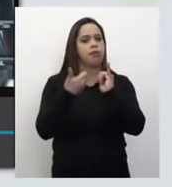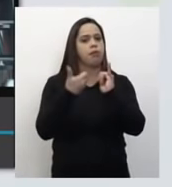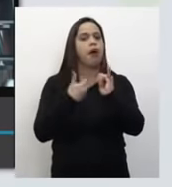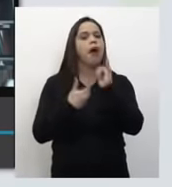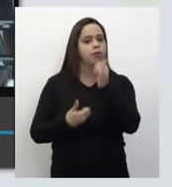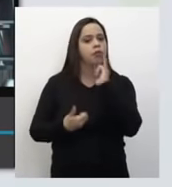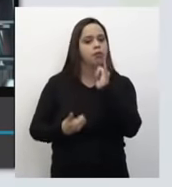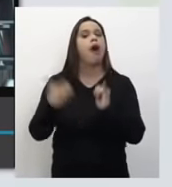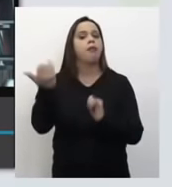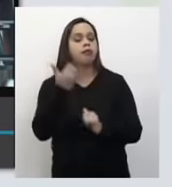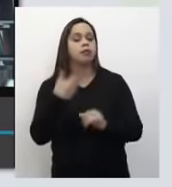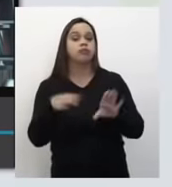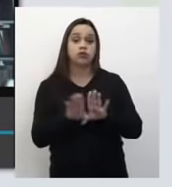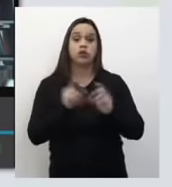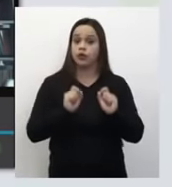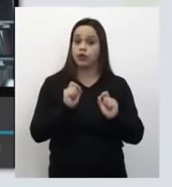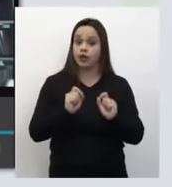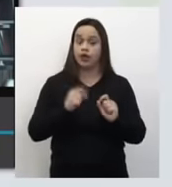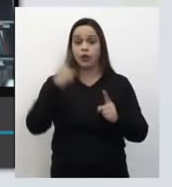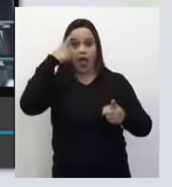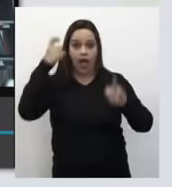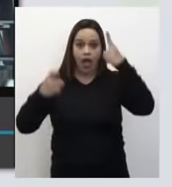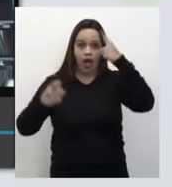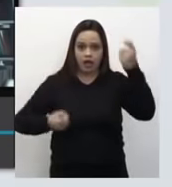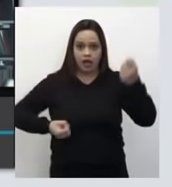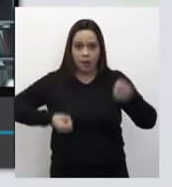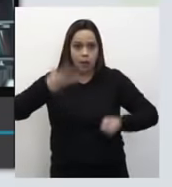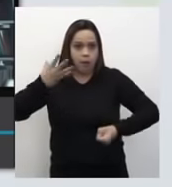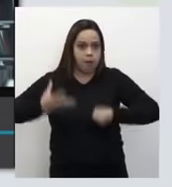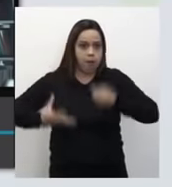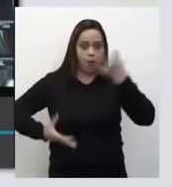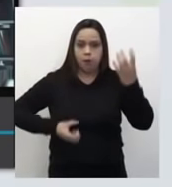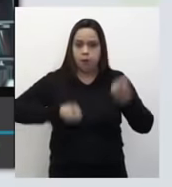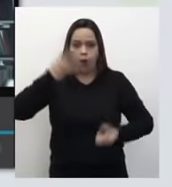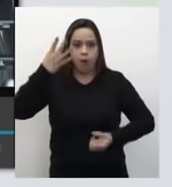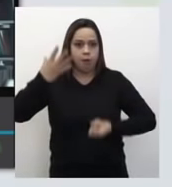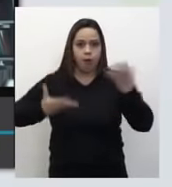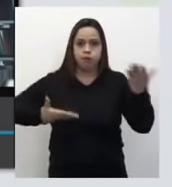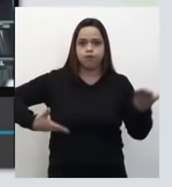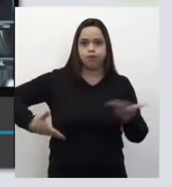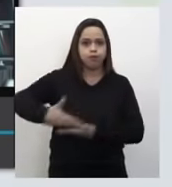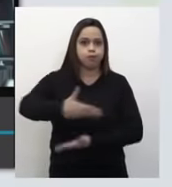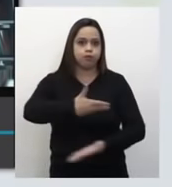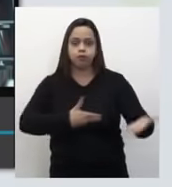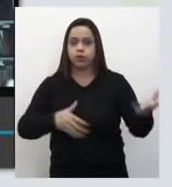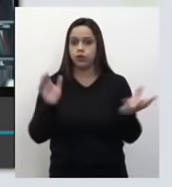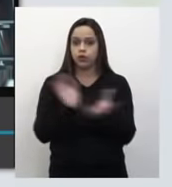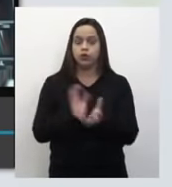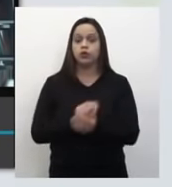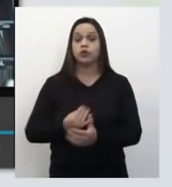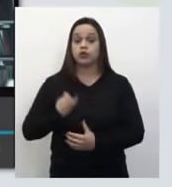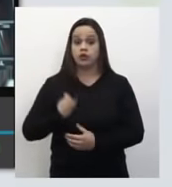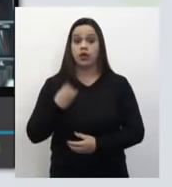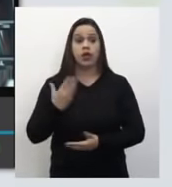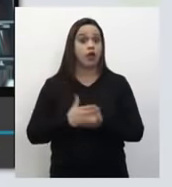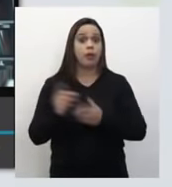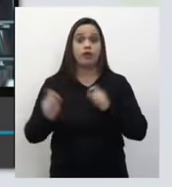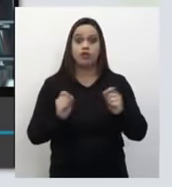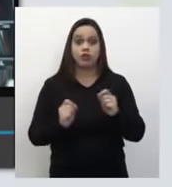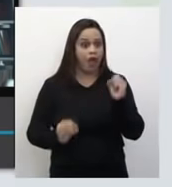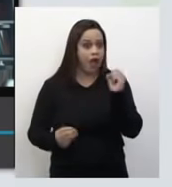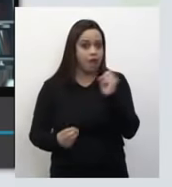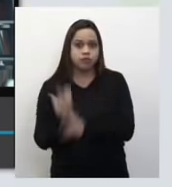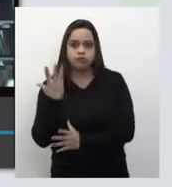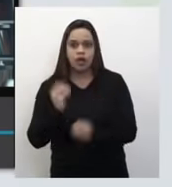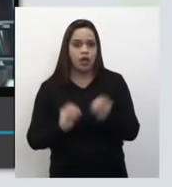E aí, gradualmente, as ideias saem da sua cabeça, começa a ser uma ideia que circula naquele grupo que você participa e elas começam a ganhar vida. A